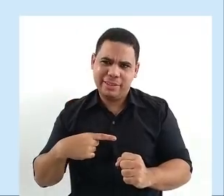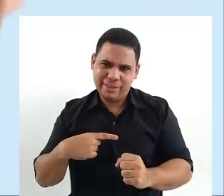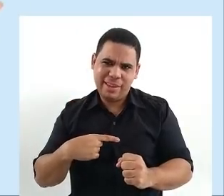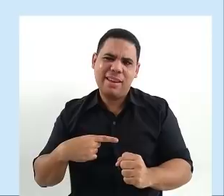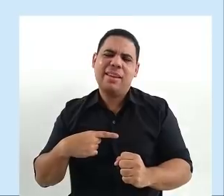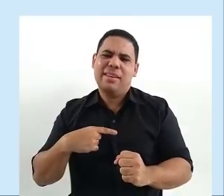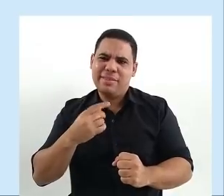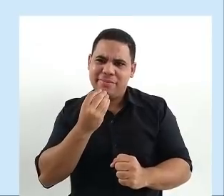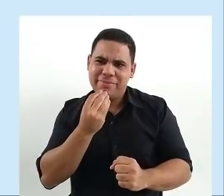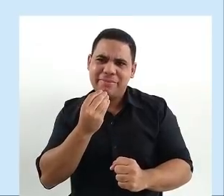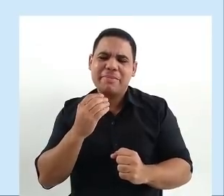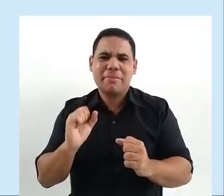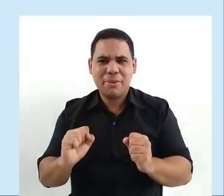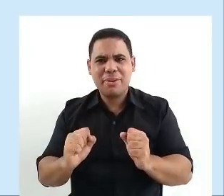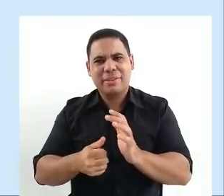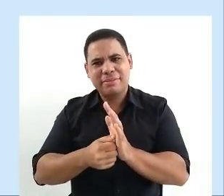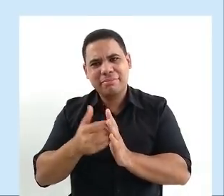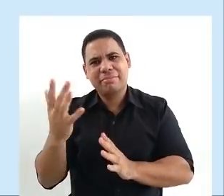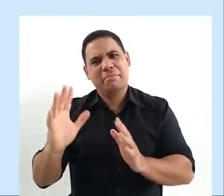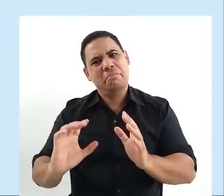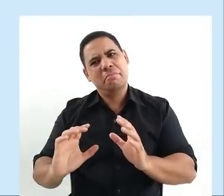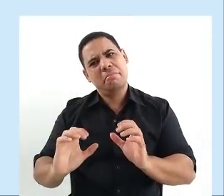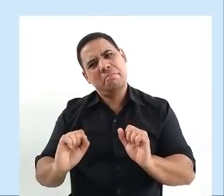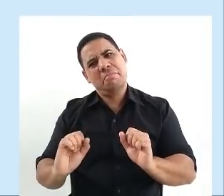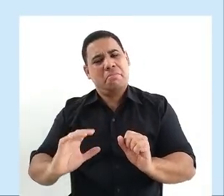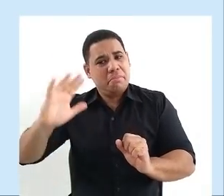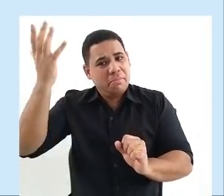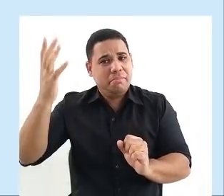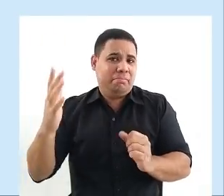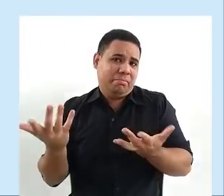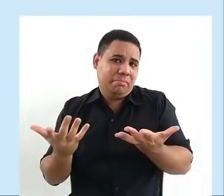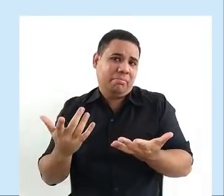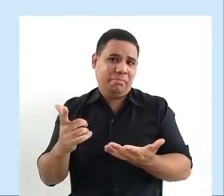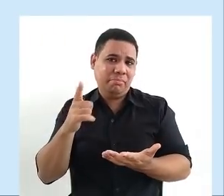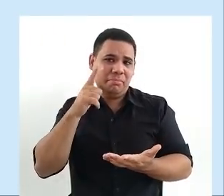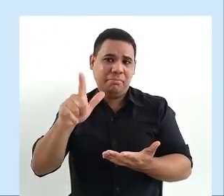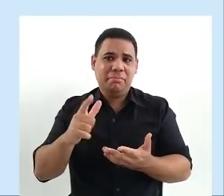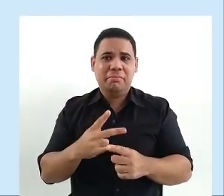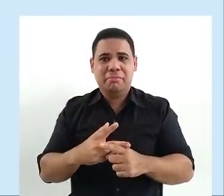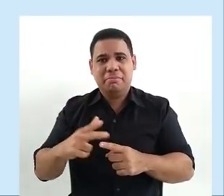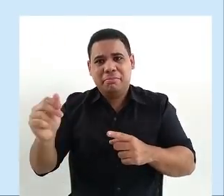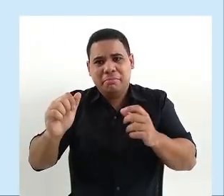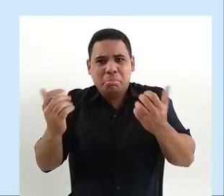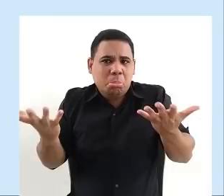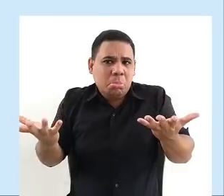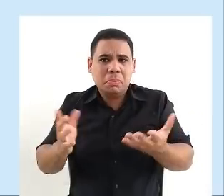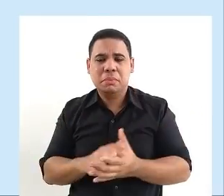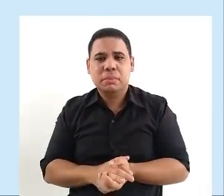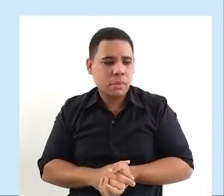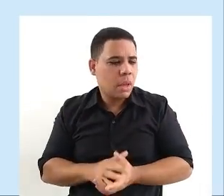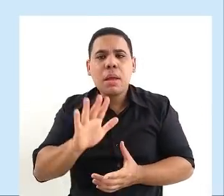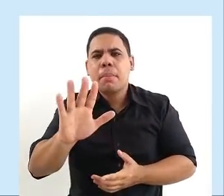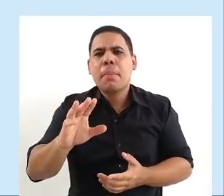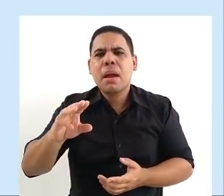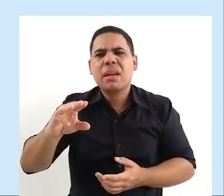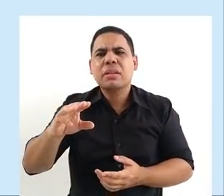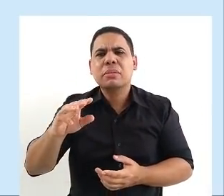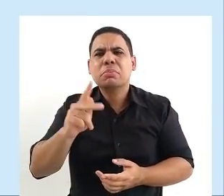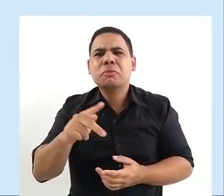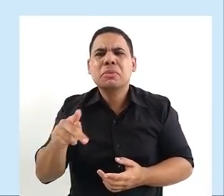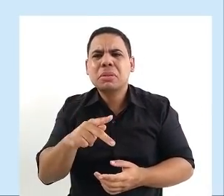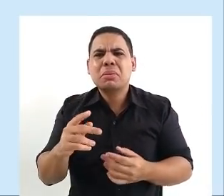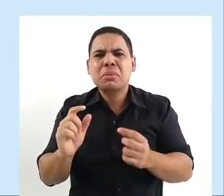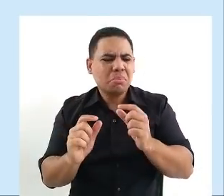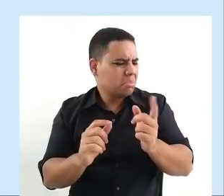Mas, Milena, o que danado é probabilidade finalmente? Qual é o conceito matemático, rígido,